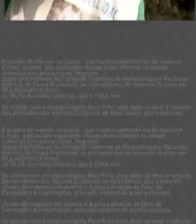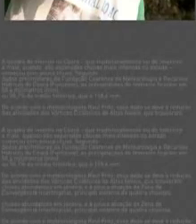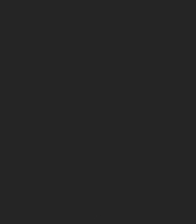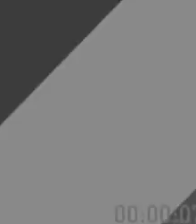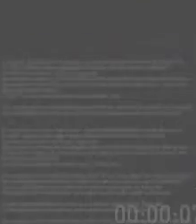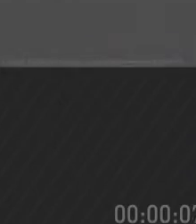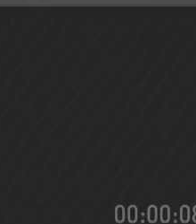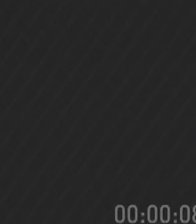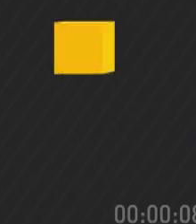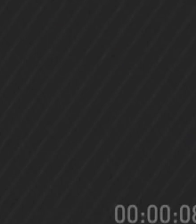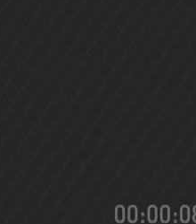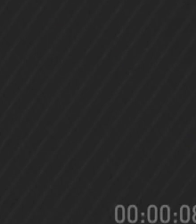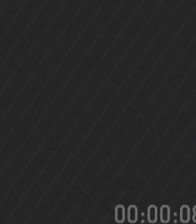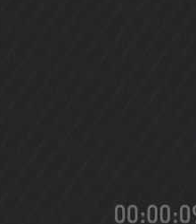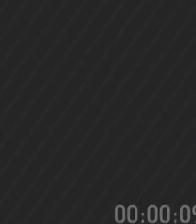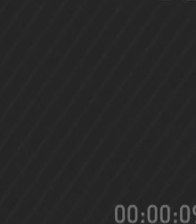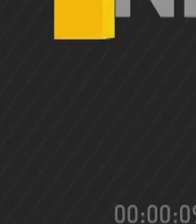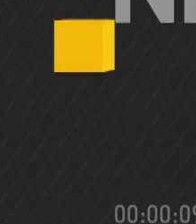ae